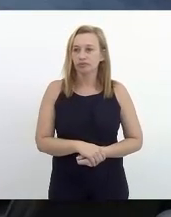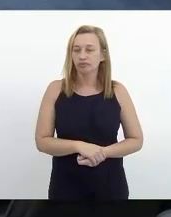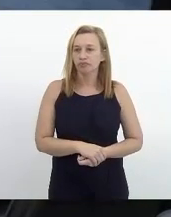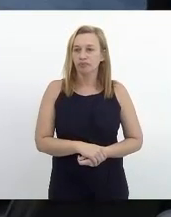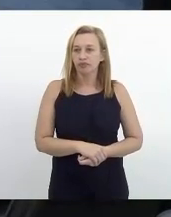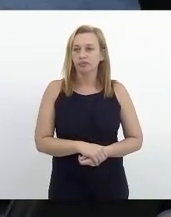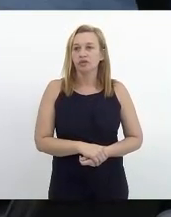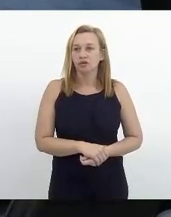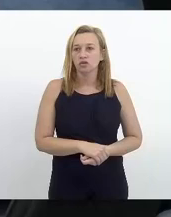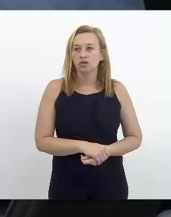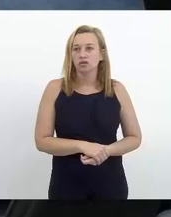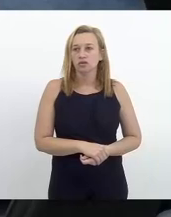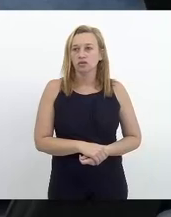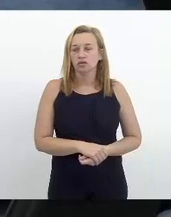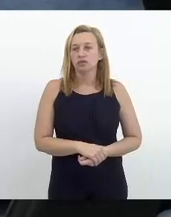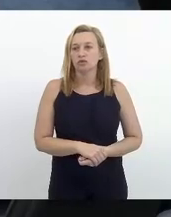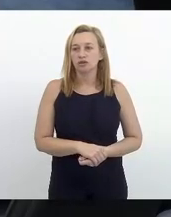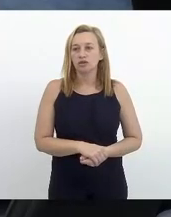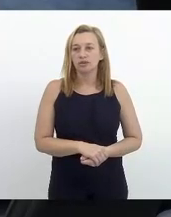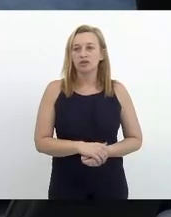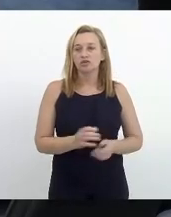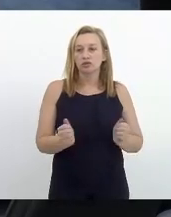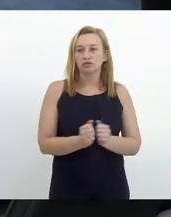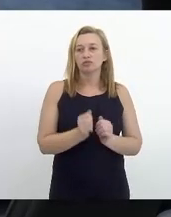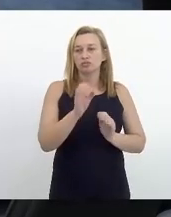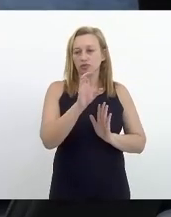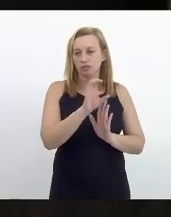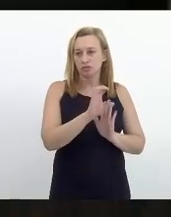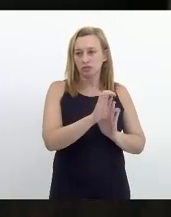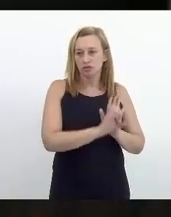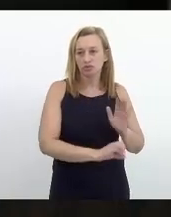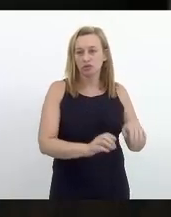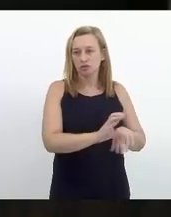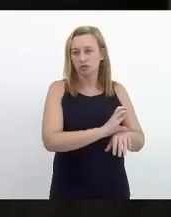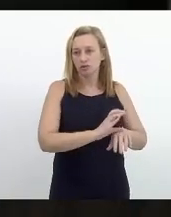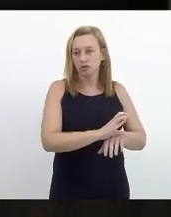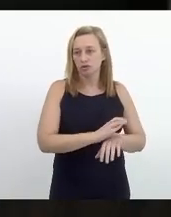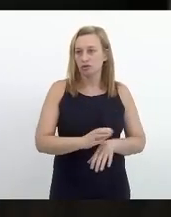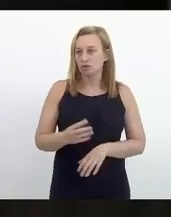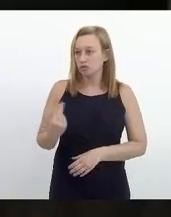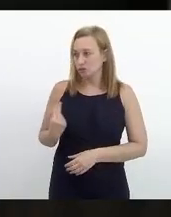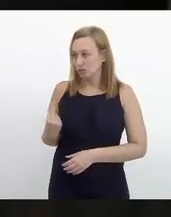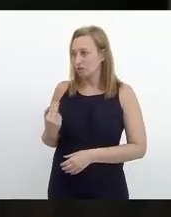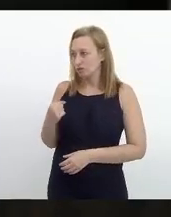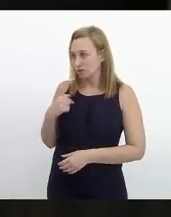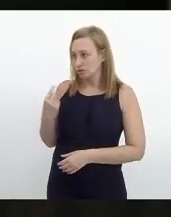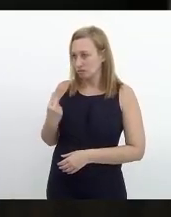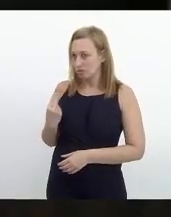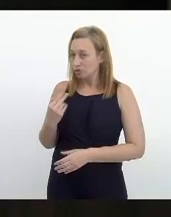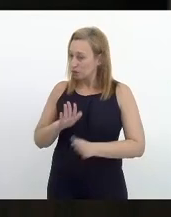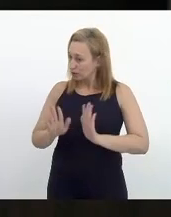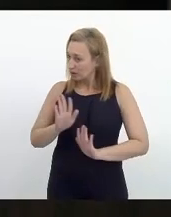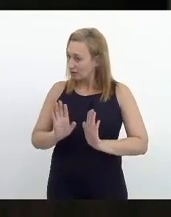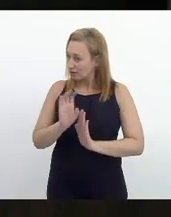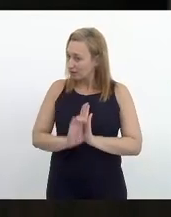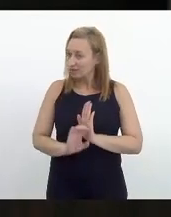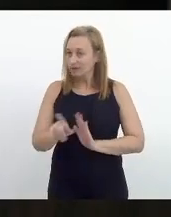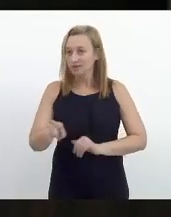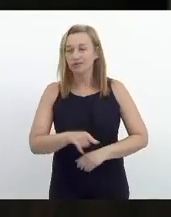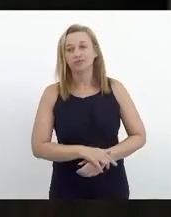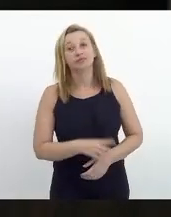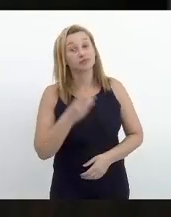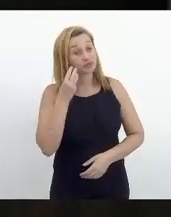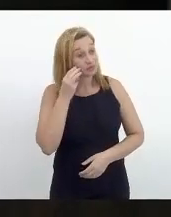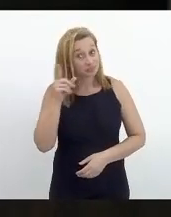Parecer pela constitucionalidade com emenda, senhor presidente. Atenção que eu vou ser coautor desse projeto, hein? Cuidado com essa emenda, hein? Né, Valdec?